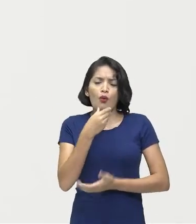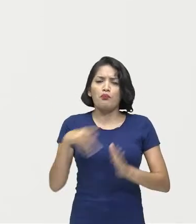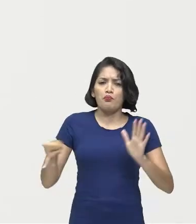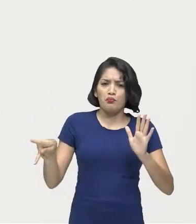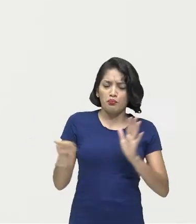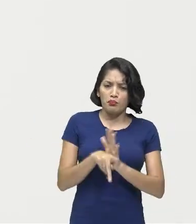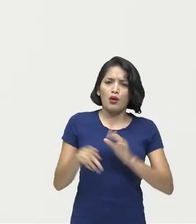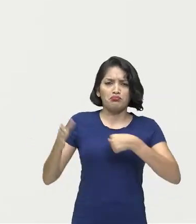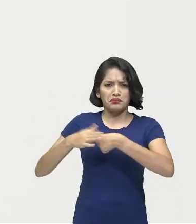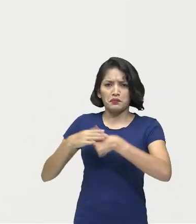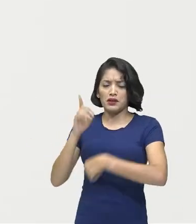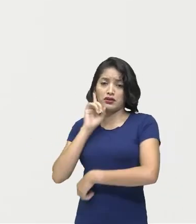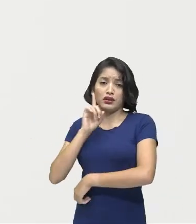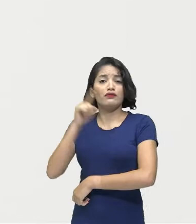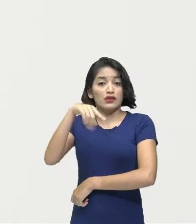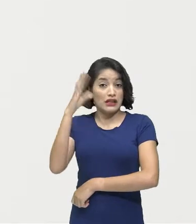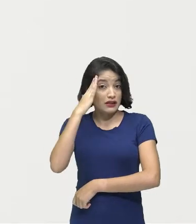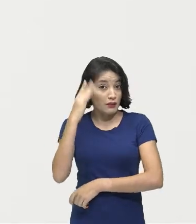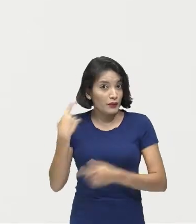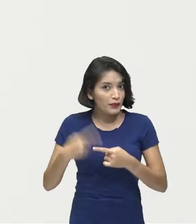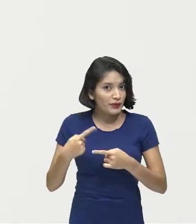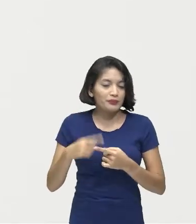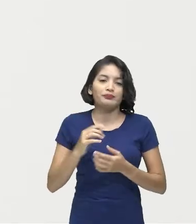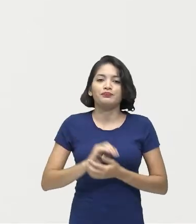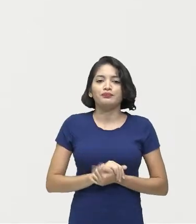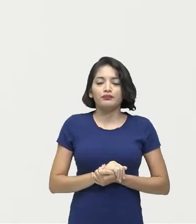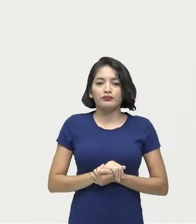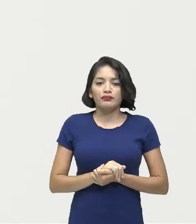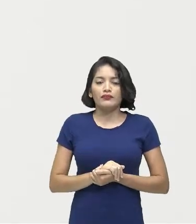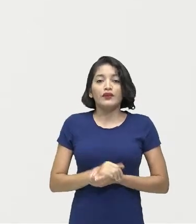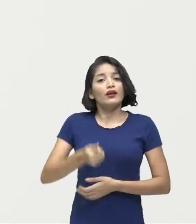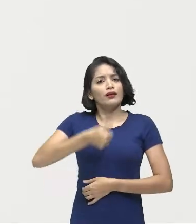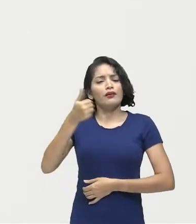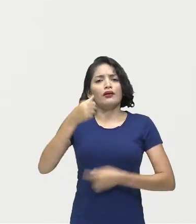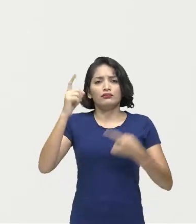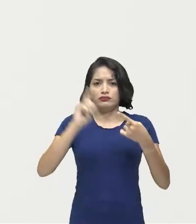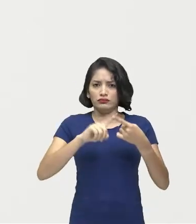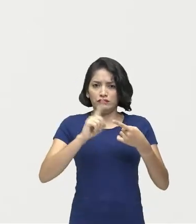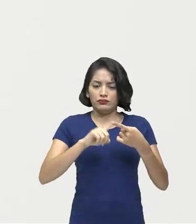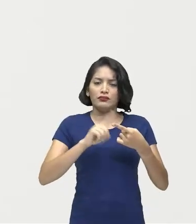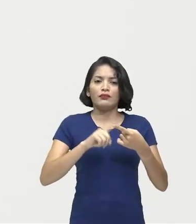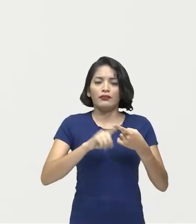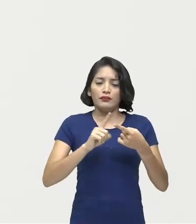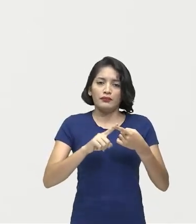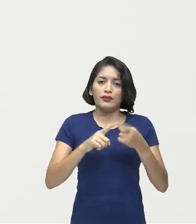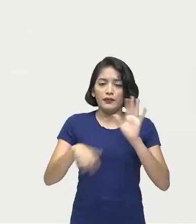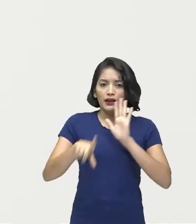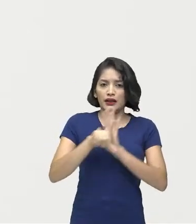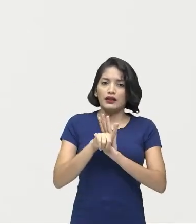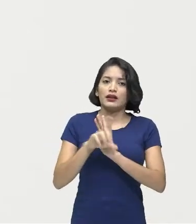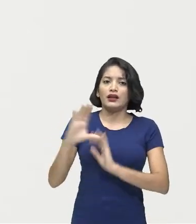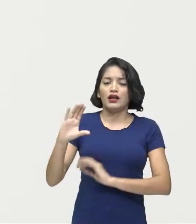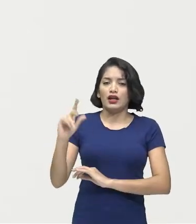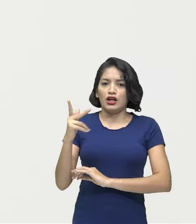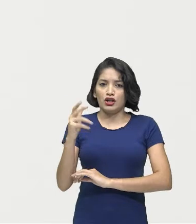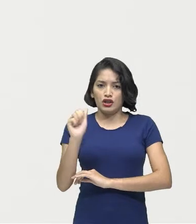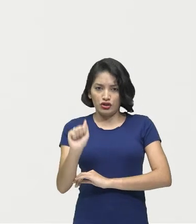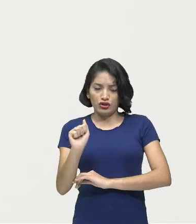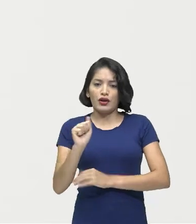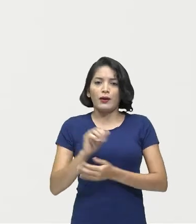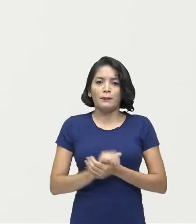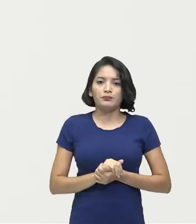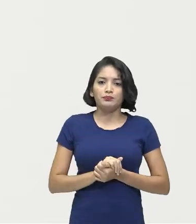dos Estados Unidos. Vocês vão já saber por quê, ok? Então, nós temos aqui a lei do chá. Deu monopólio do comércio